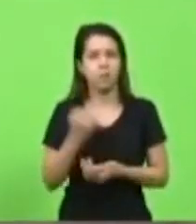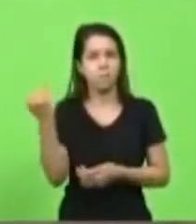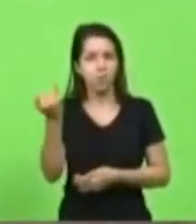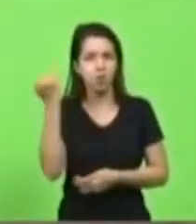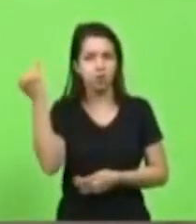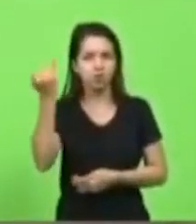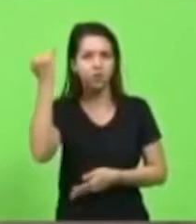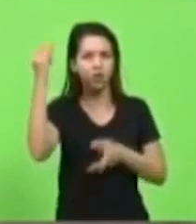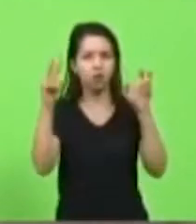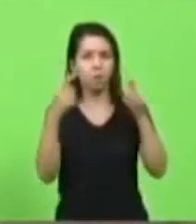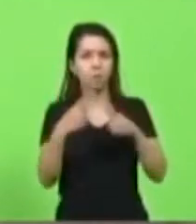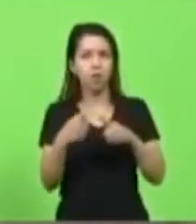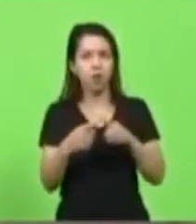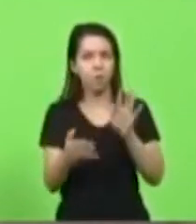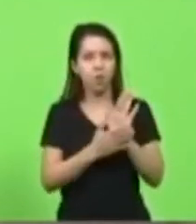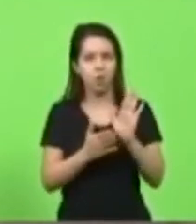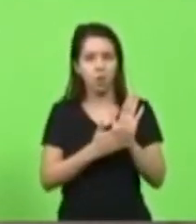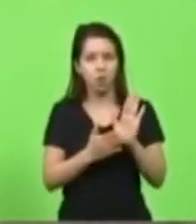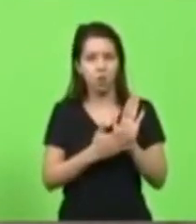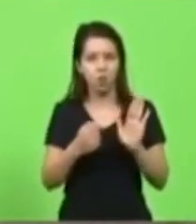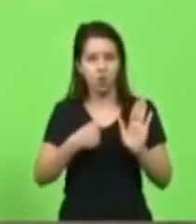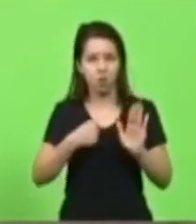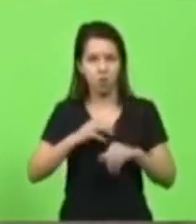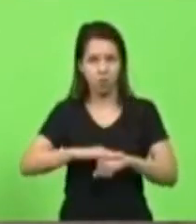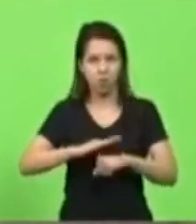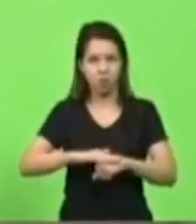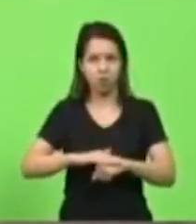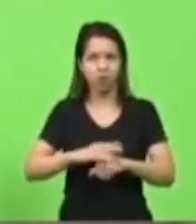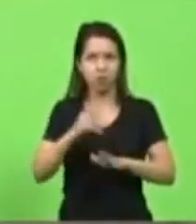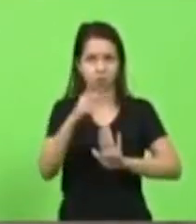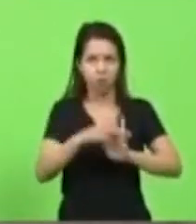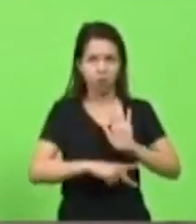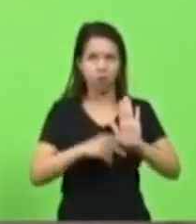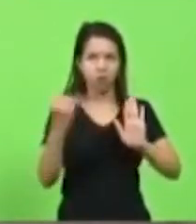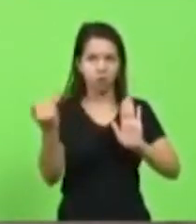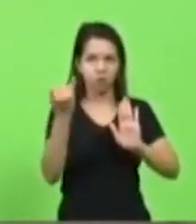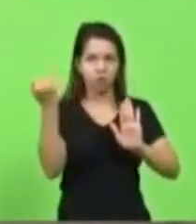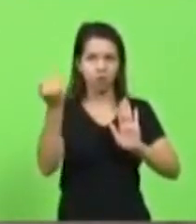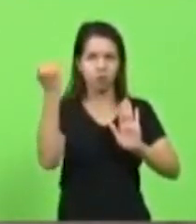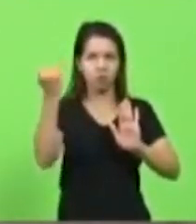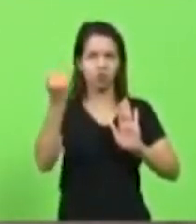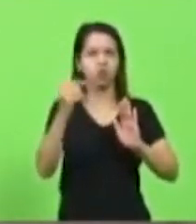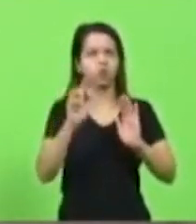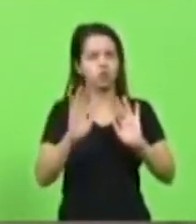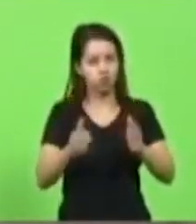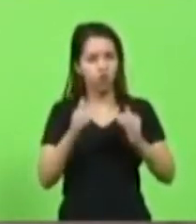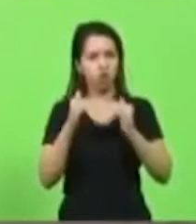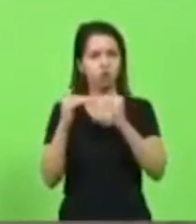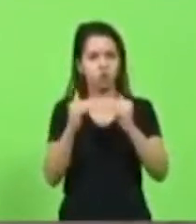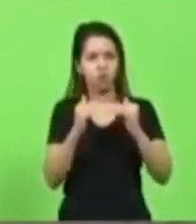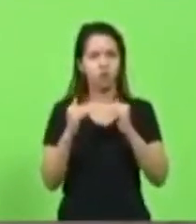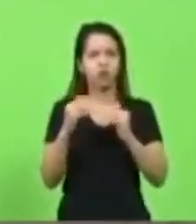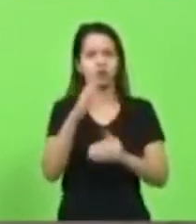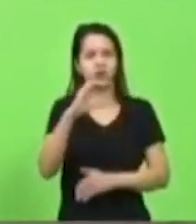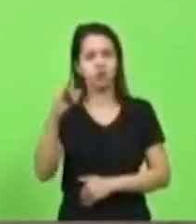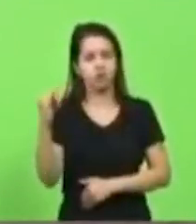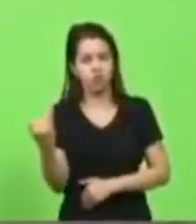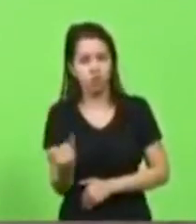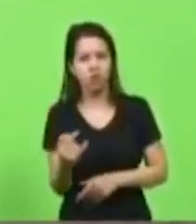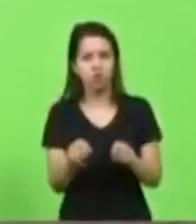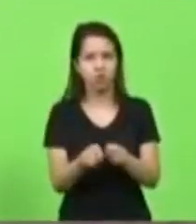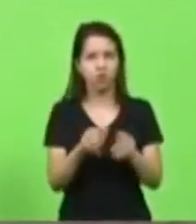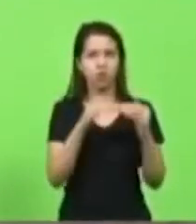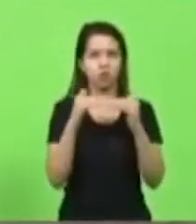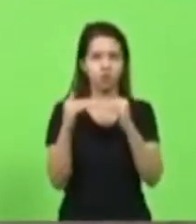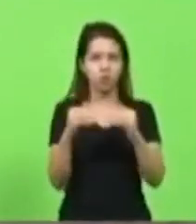porque quem propôs aqui nessa casa fui eu. Então, um projeto de extrema importância passou por unanimidade na CCJ, passou por unanimidade aqui